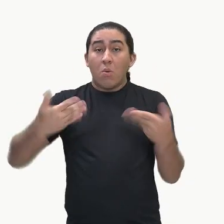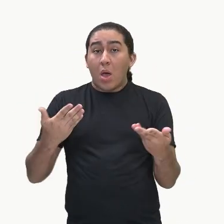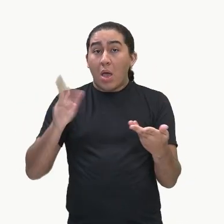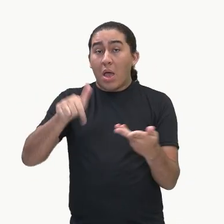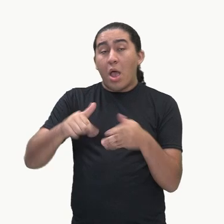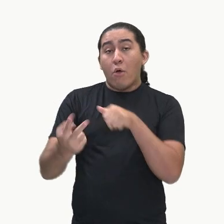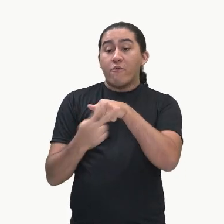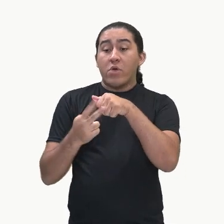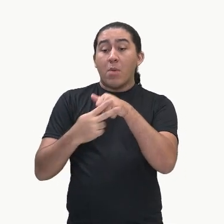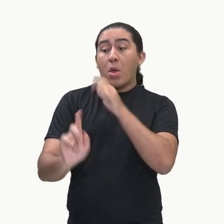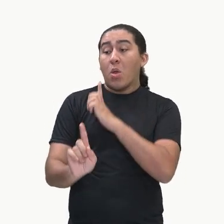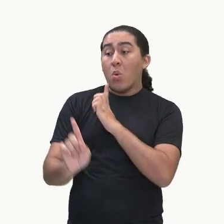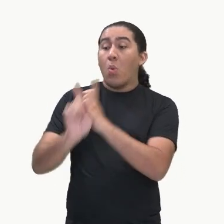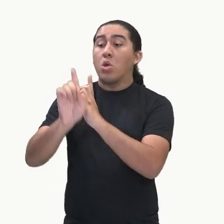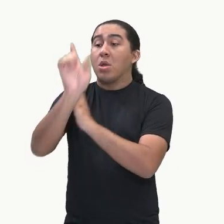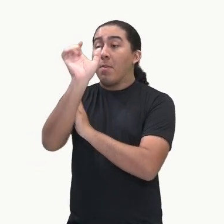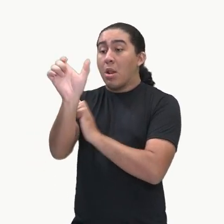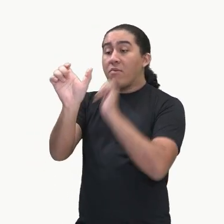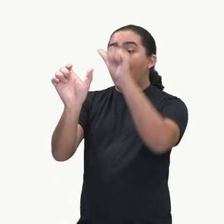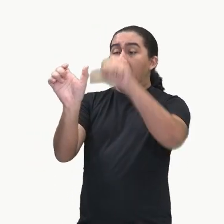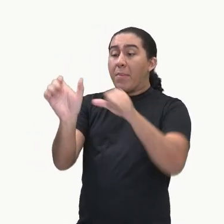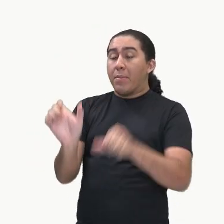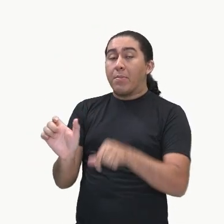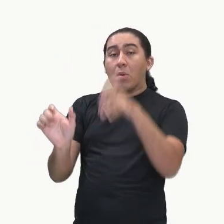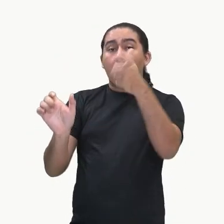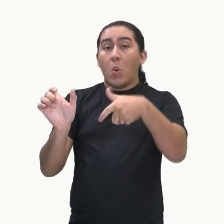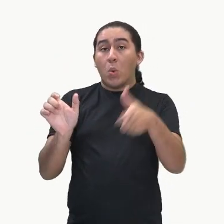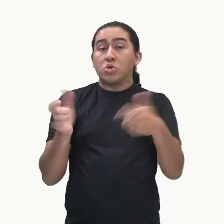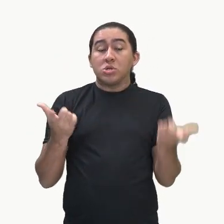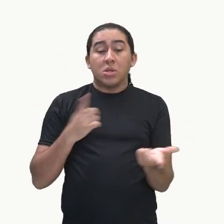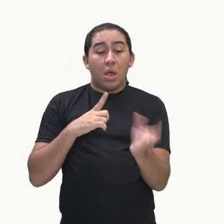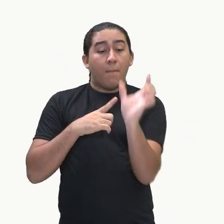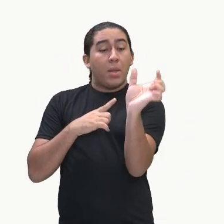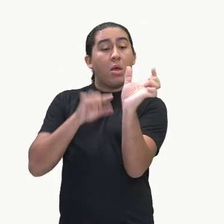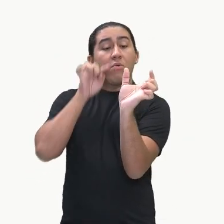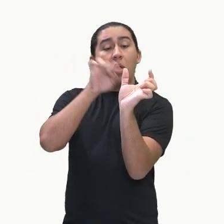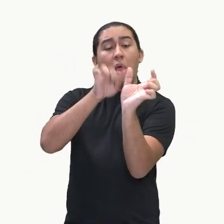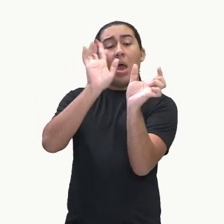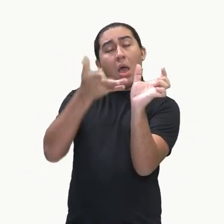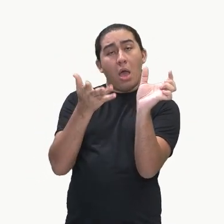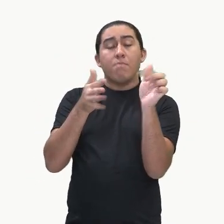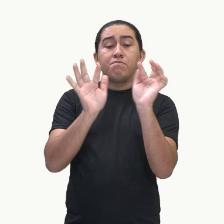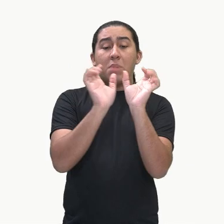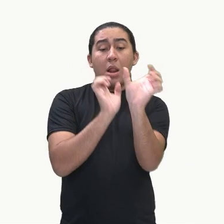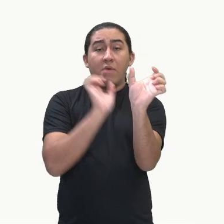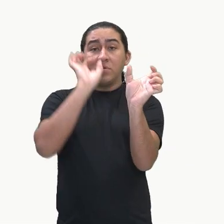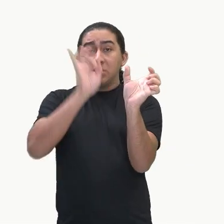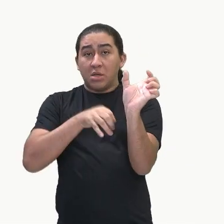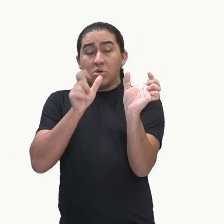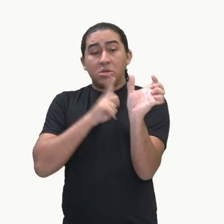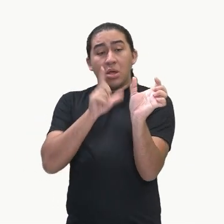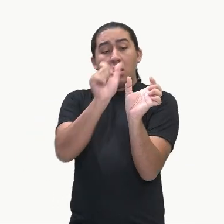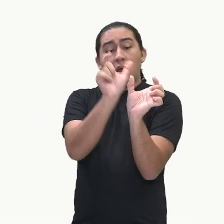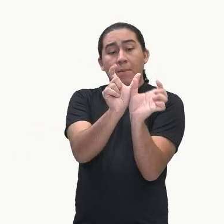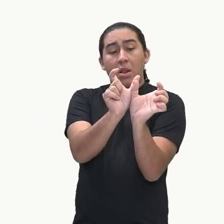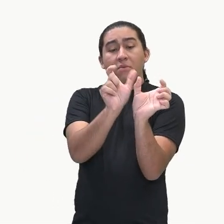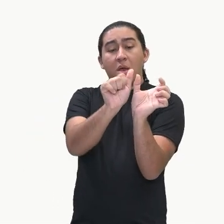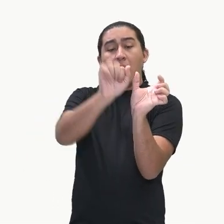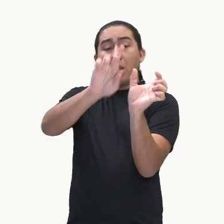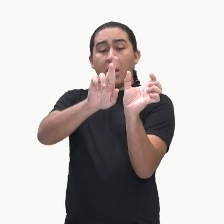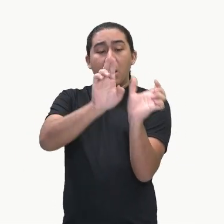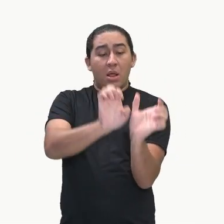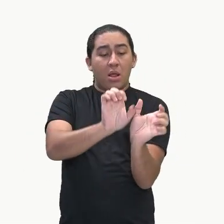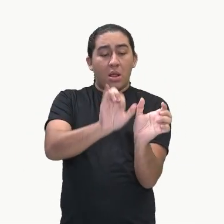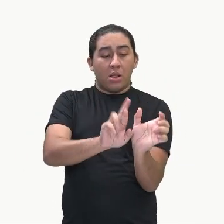vocês identificarem as conjugações, as terminações. O verbo já deve ter lido, né, do